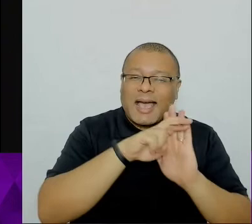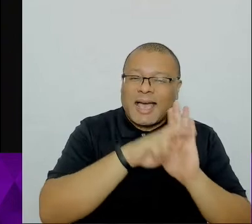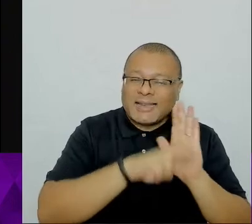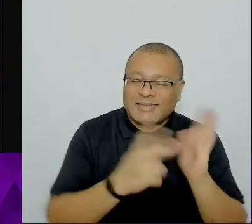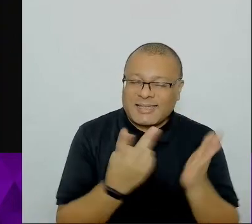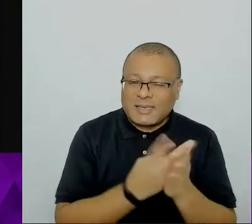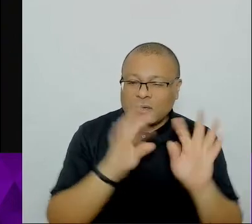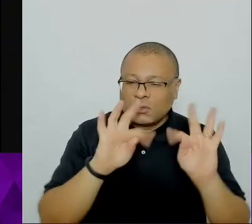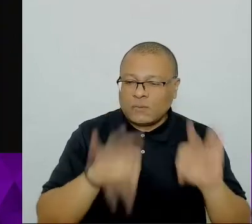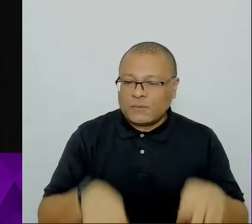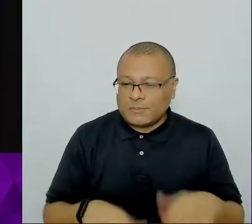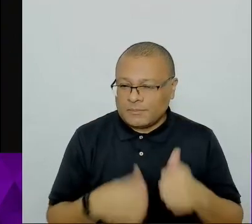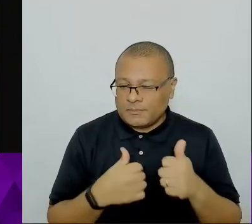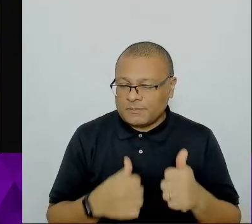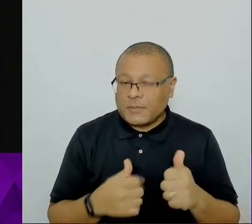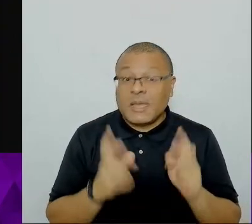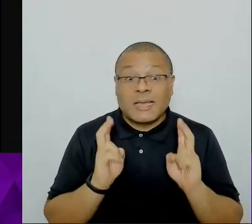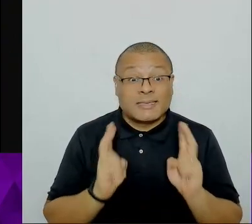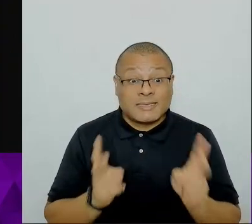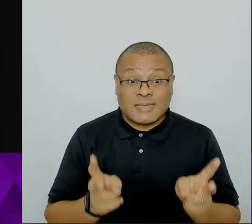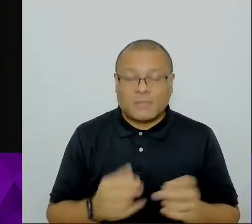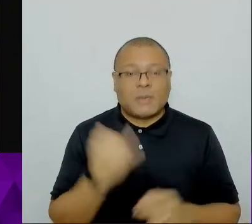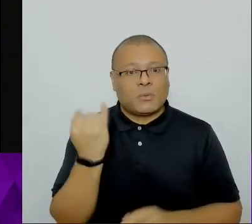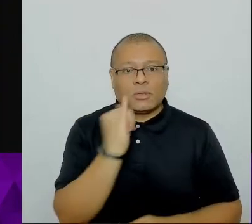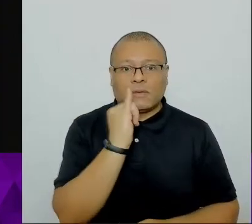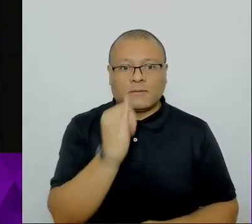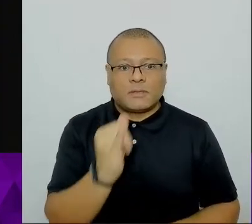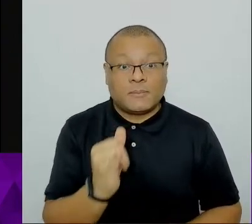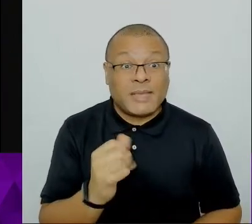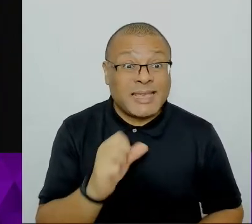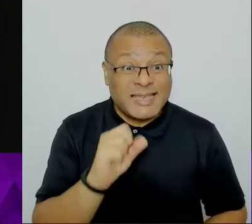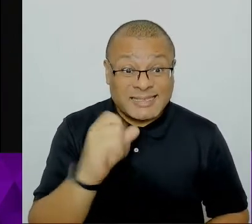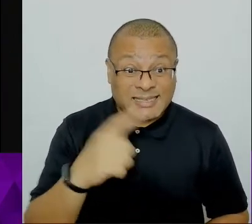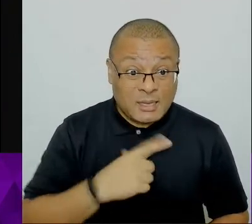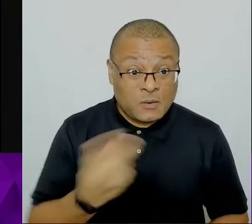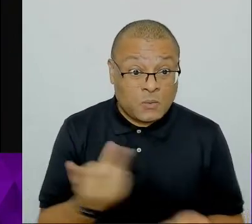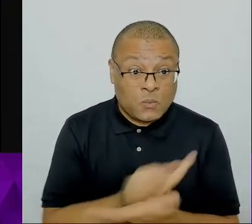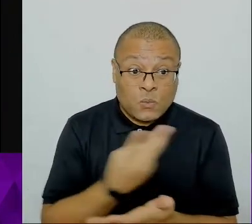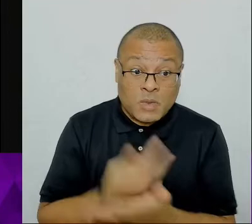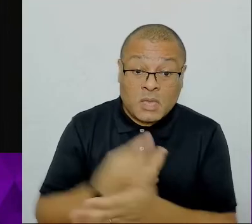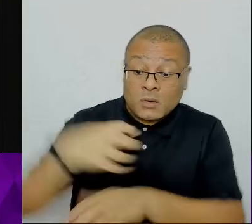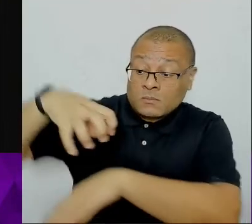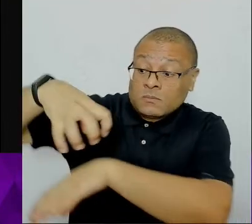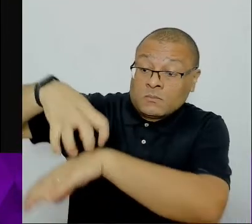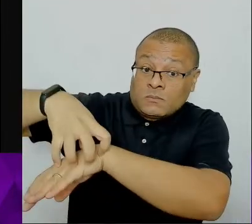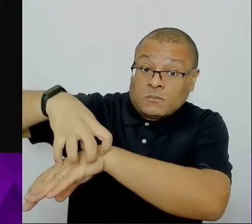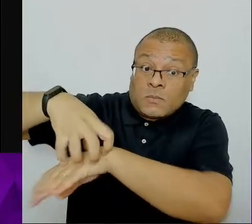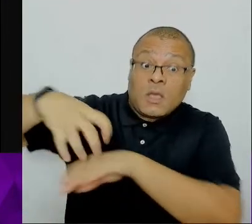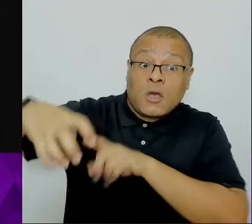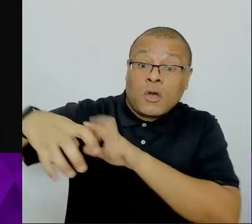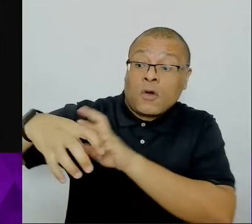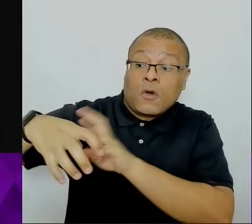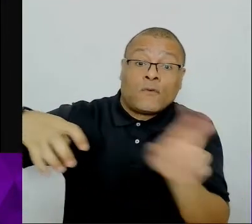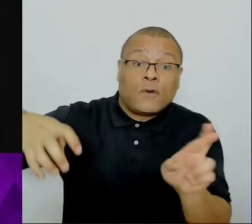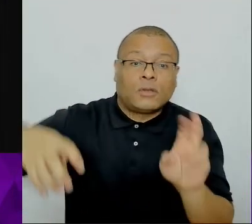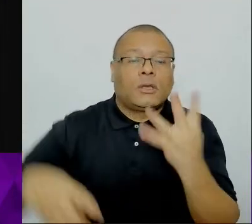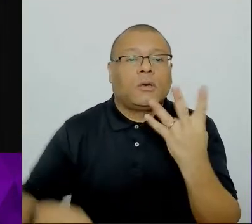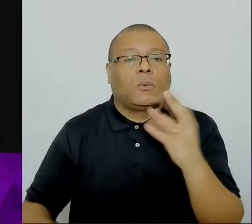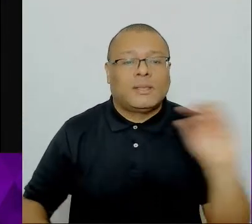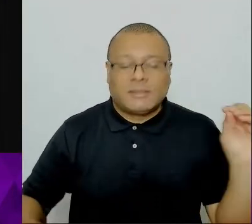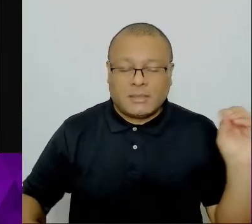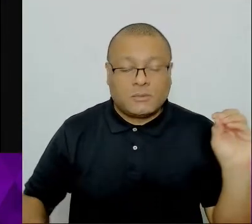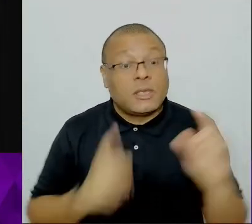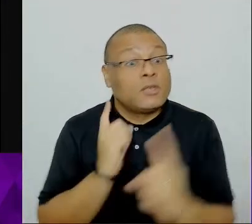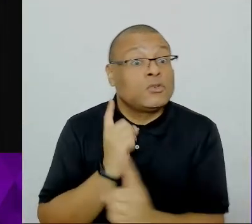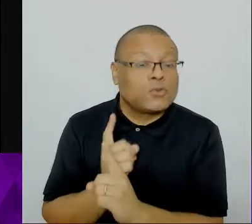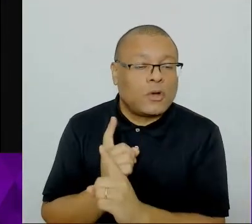final, tá bom? É sempre importante dizer isso. E caso tenha um erro de servidor, que a gente não saiba, o cliente não saiba, retorna 400 e depois a gente descobre o que é, né?